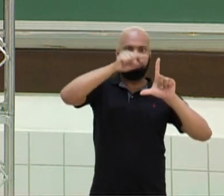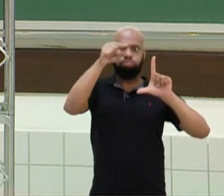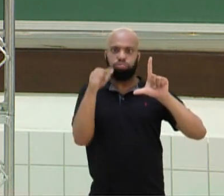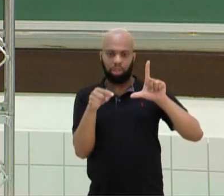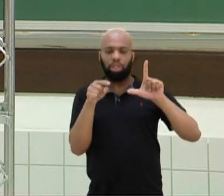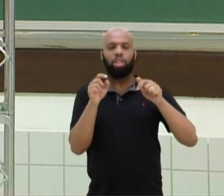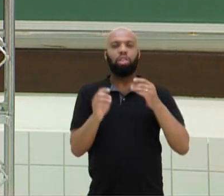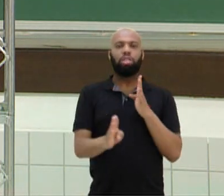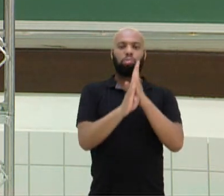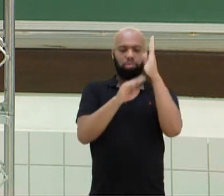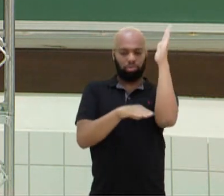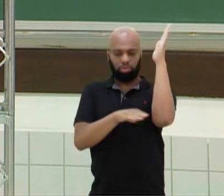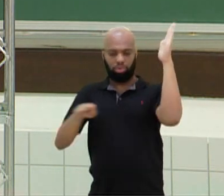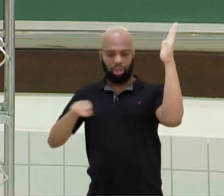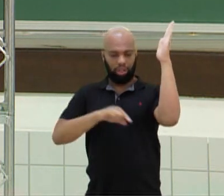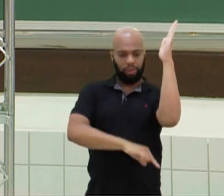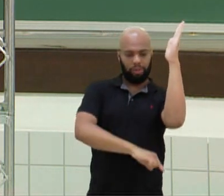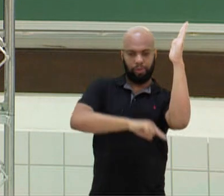Simetria a partir desse